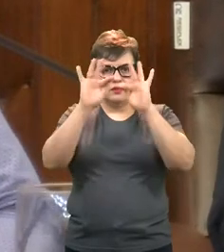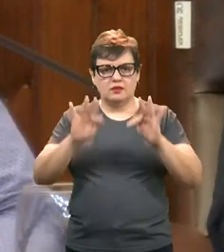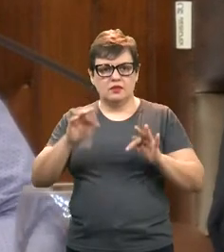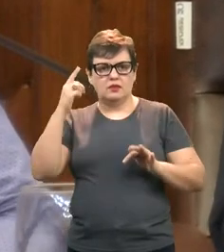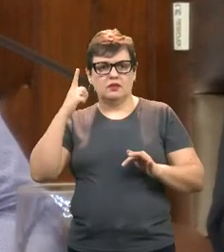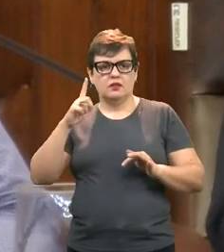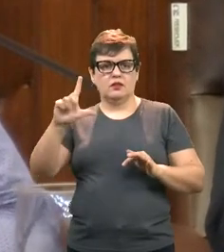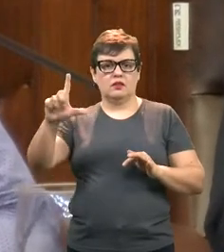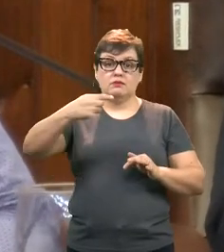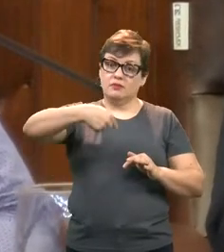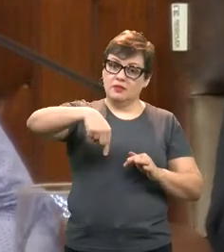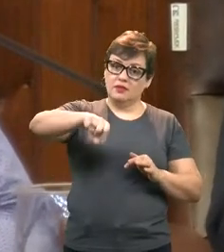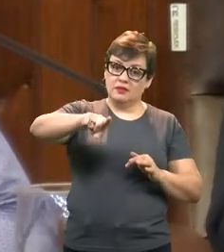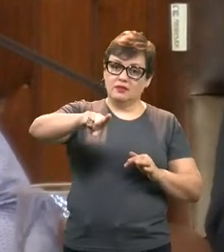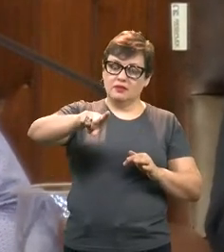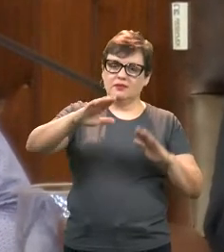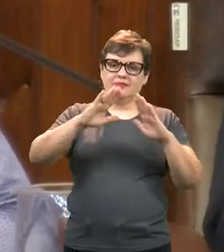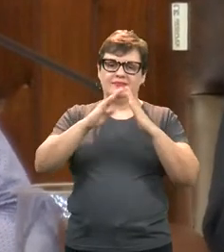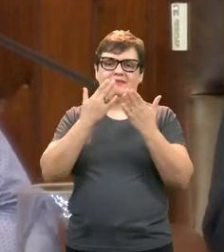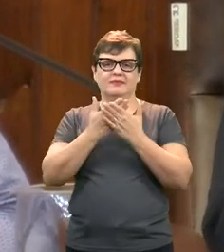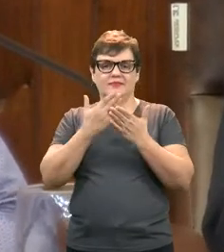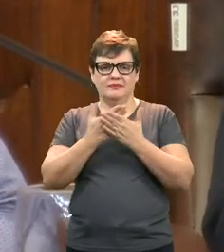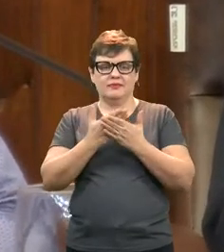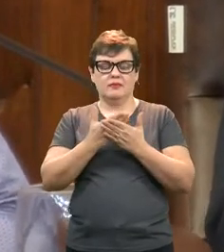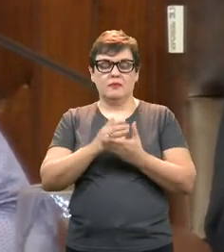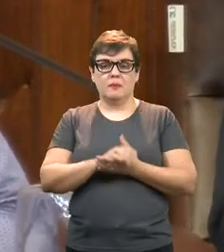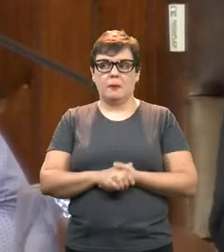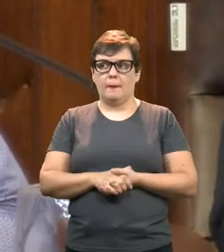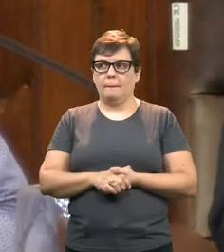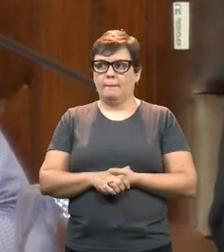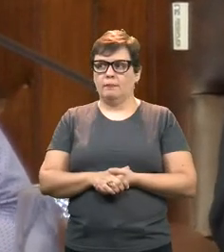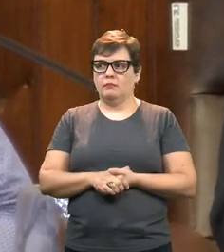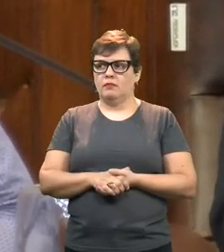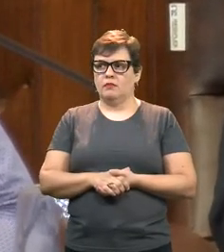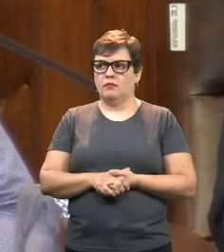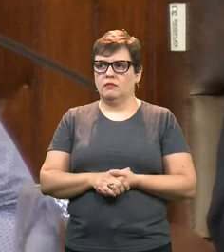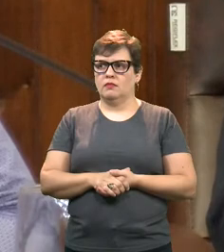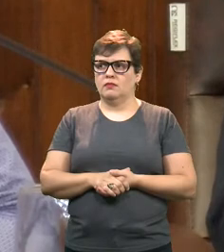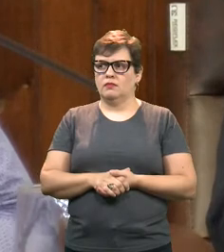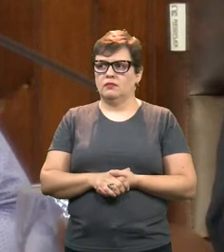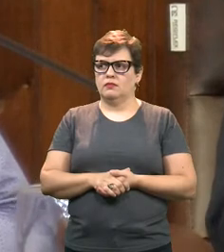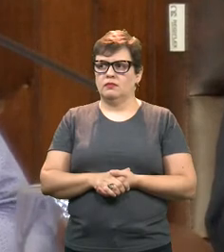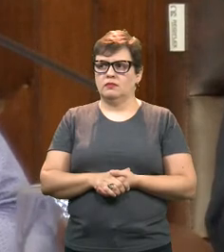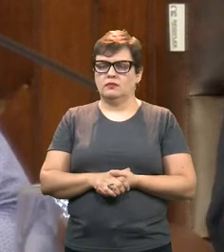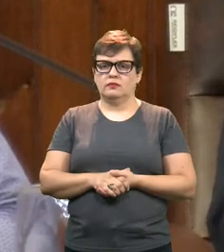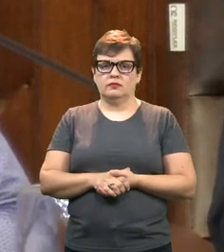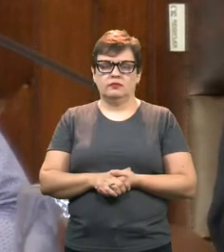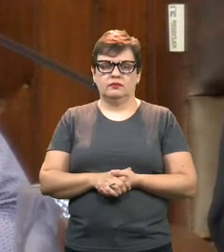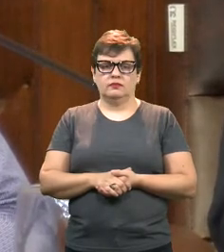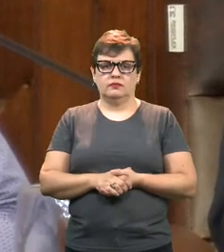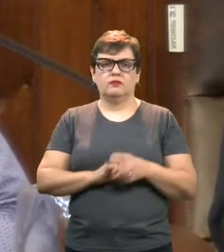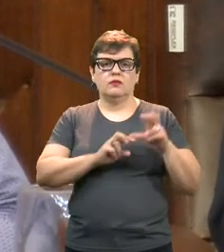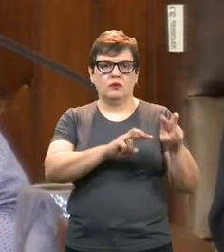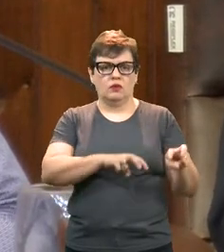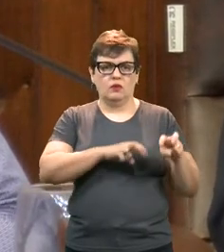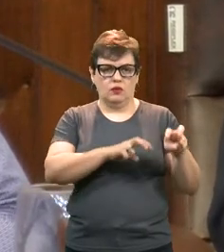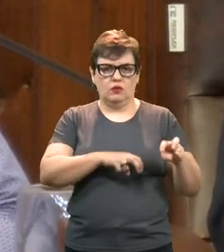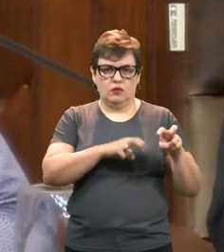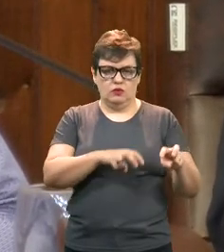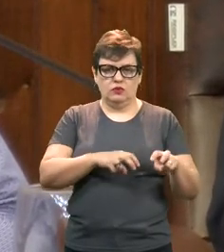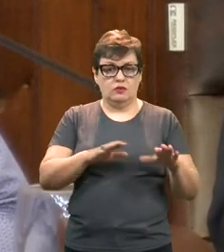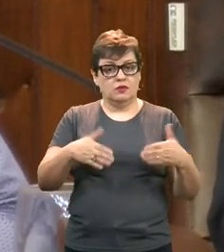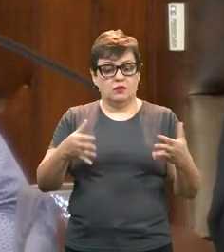conseguiu ir para a escola. Ao permitir o cultivo terapêutico, a justiça permitiu a